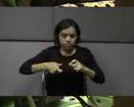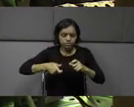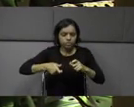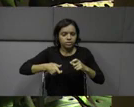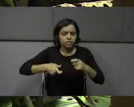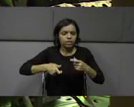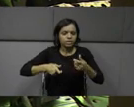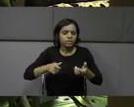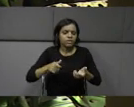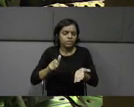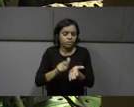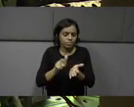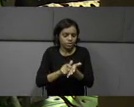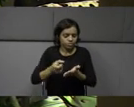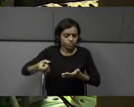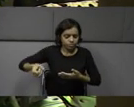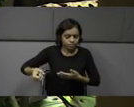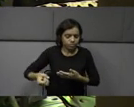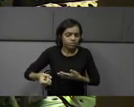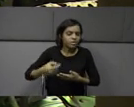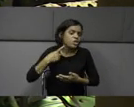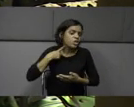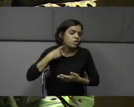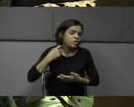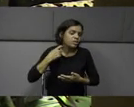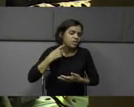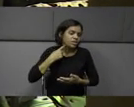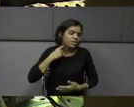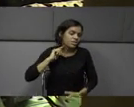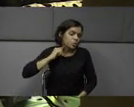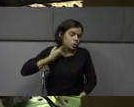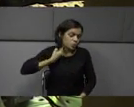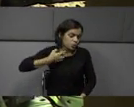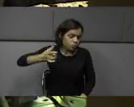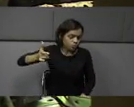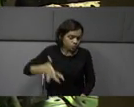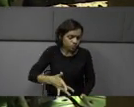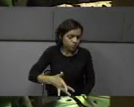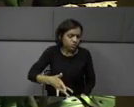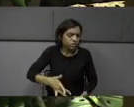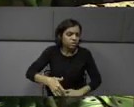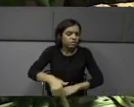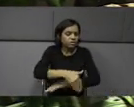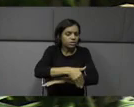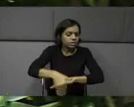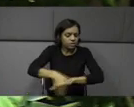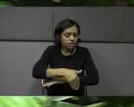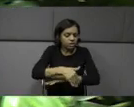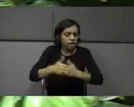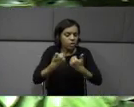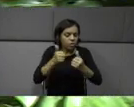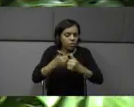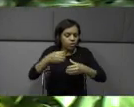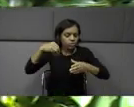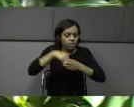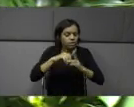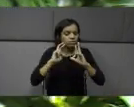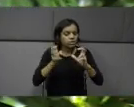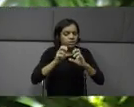entorno da estação de belford roxo da linha auxiliar e por que eu não jogo na estação siqueira campos